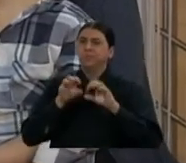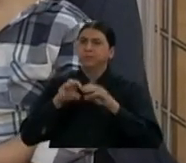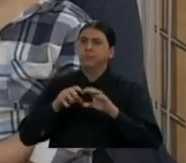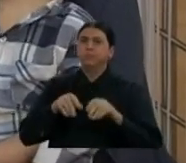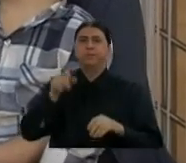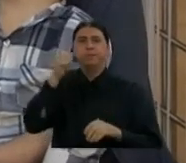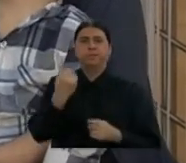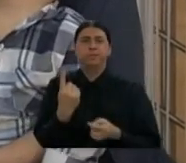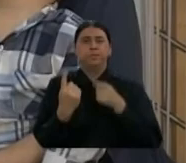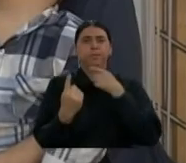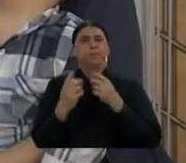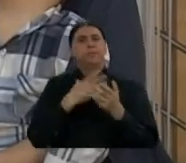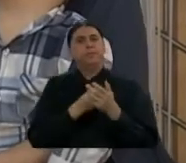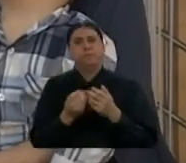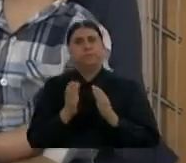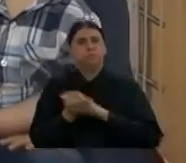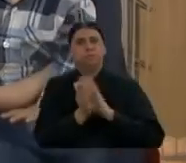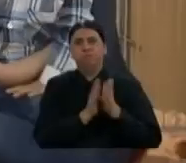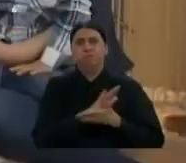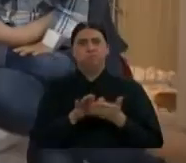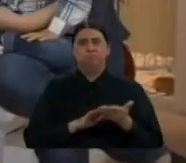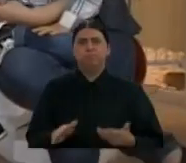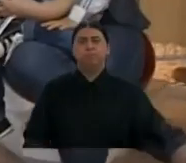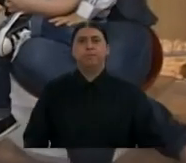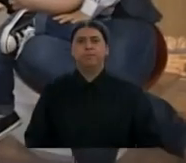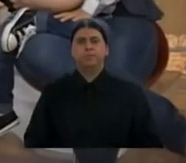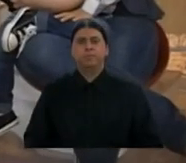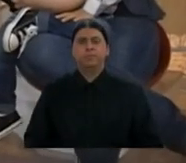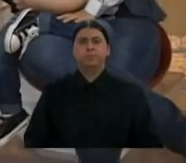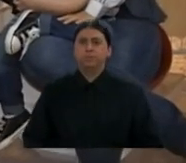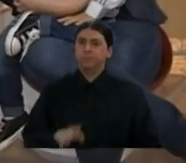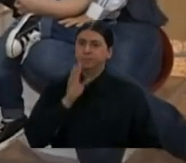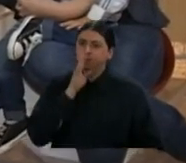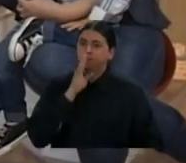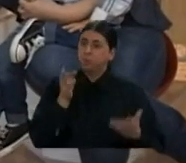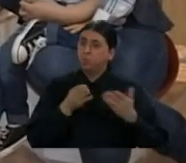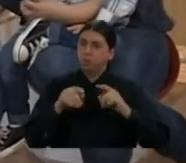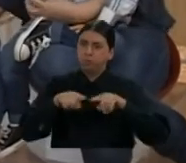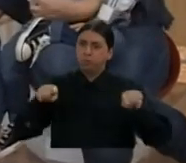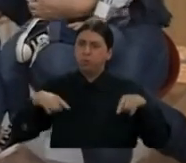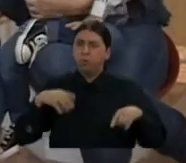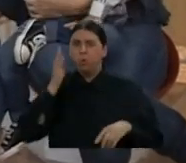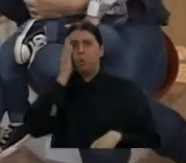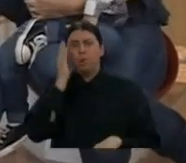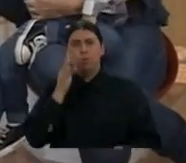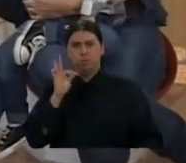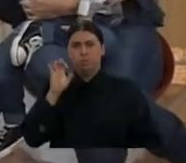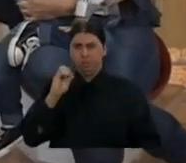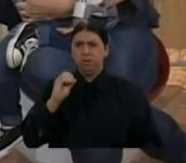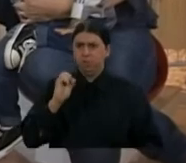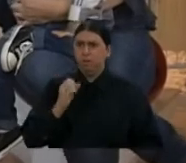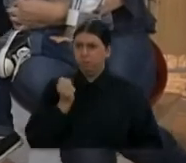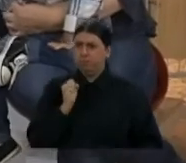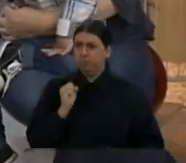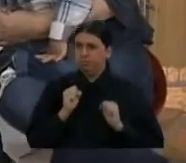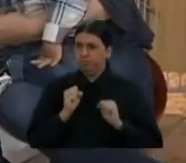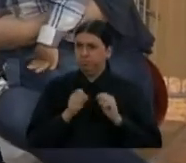conceito amar sempre conhecer agora o quartel perto da gente mas a tocar